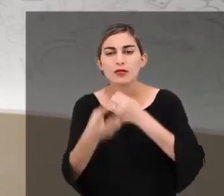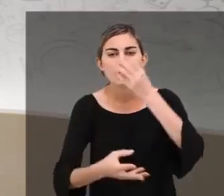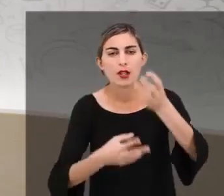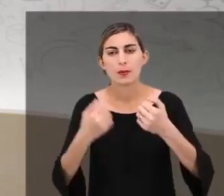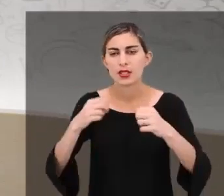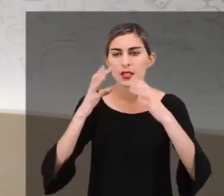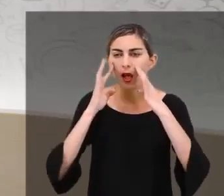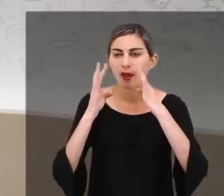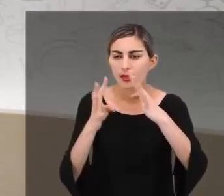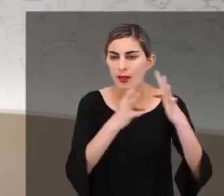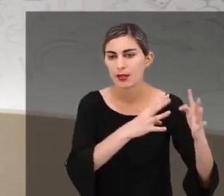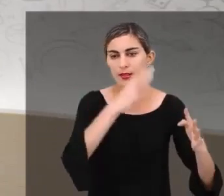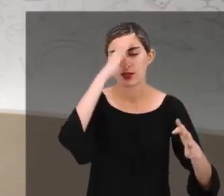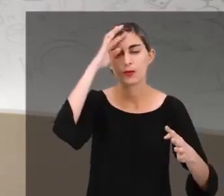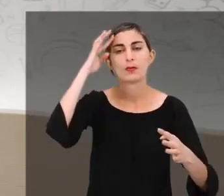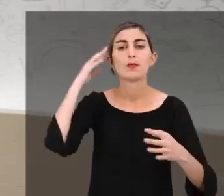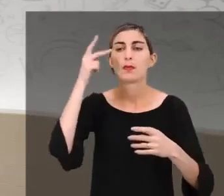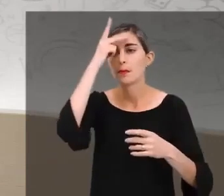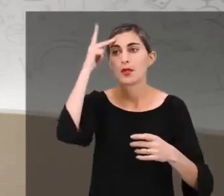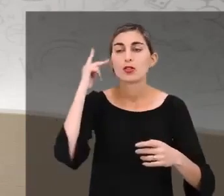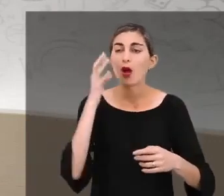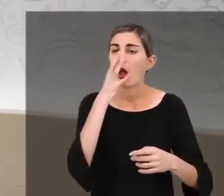a atenção das pessoas.